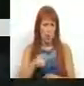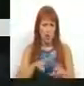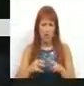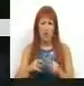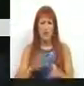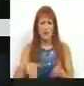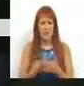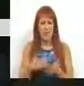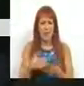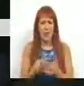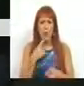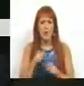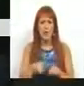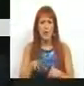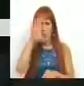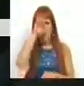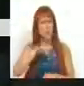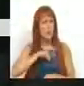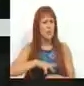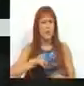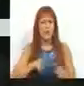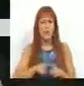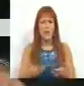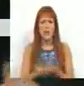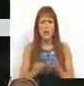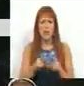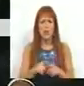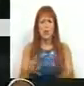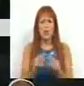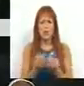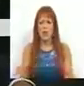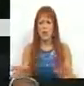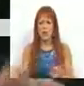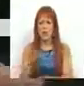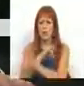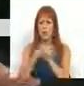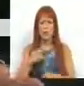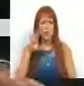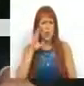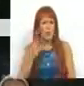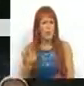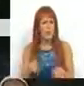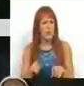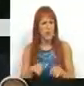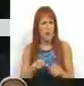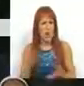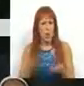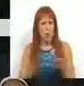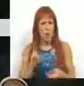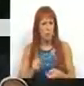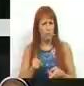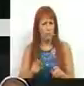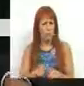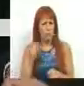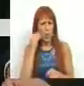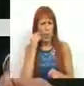da posição do Governo português nas negociações com a Comissão Europeia. Não sei se estava a comparar com